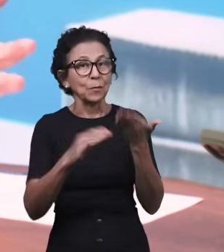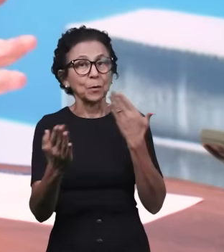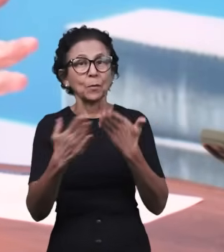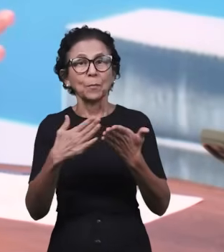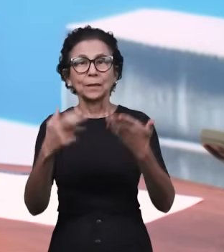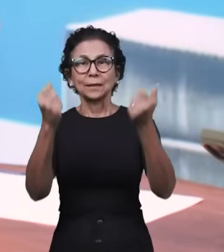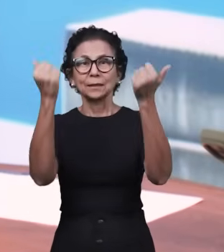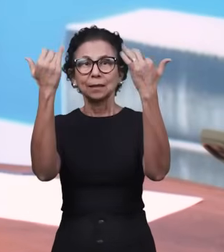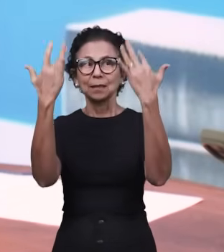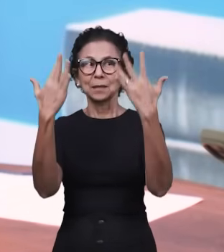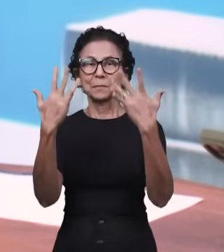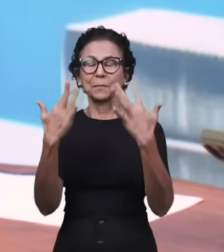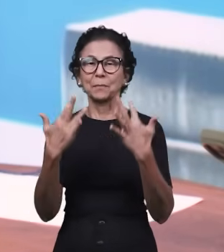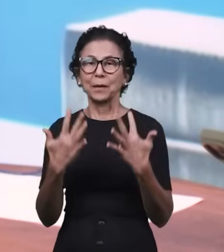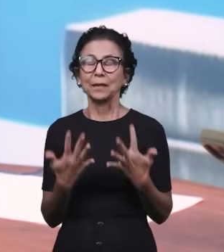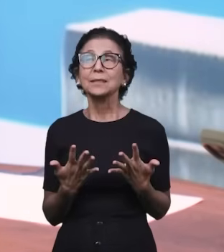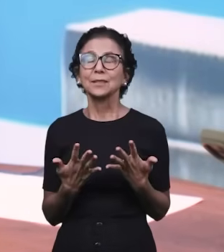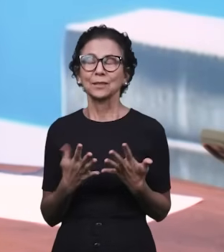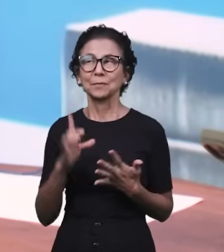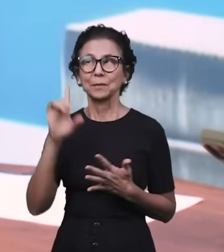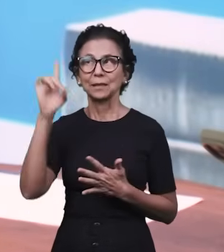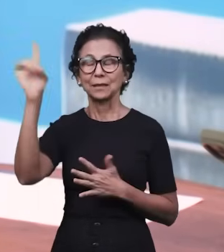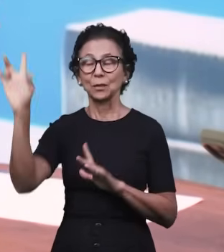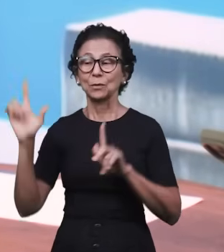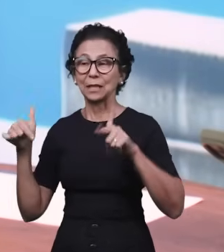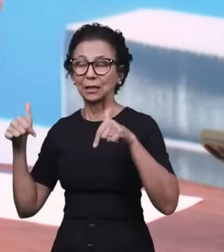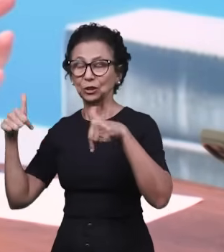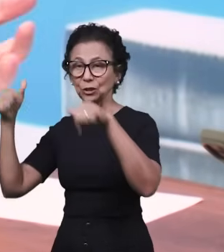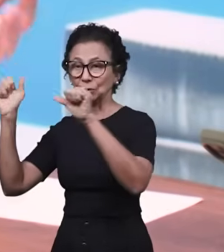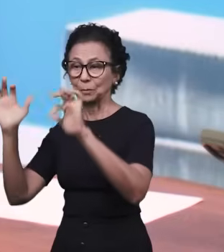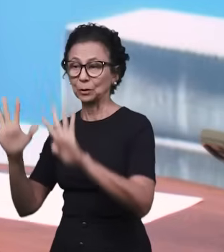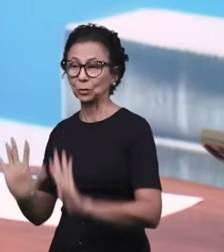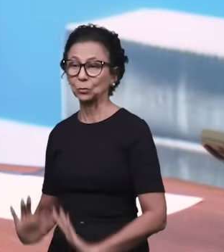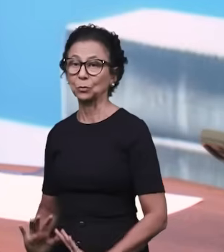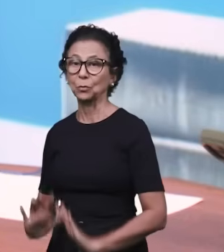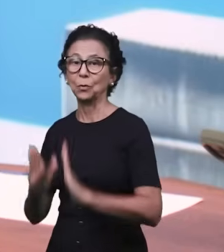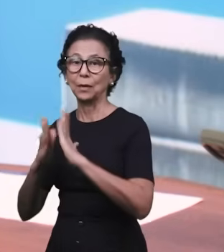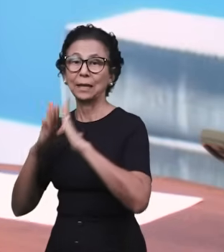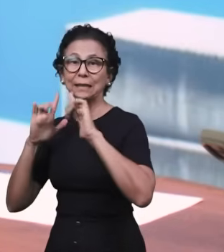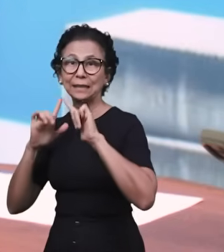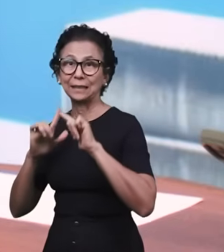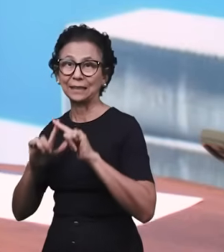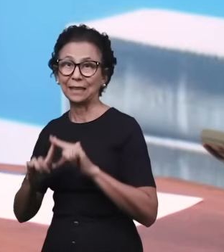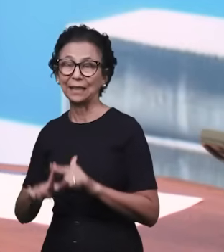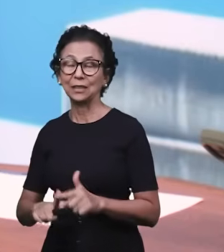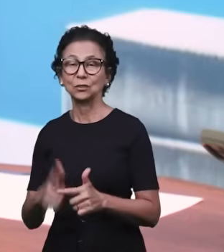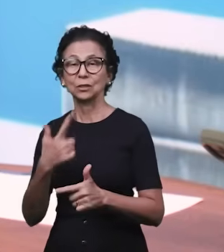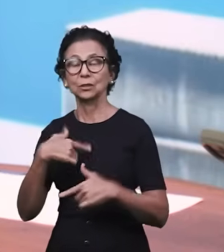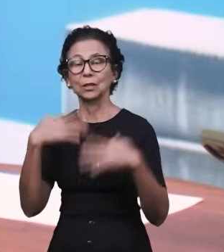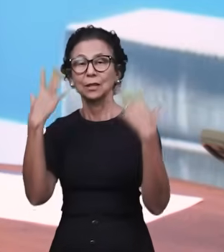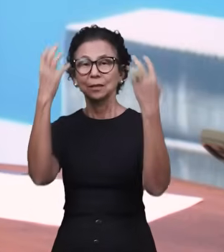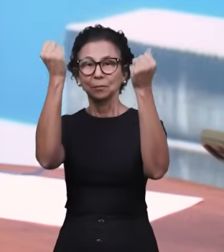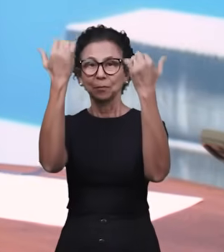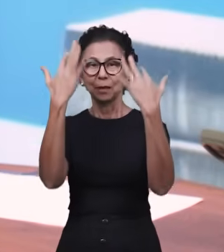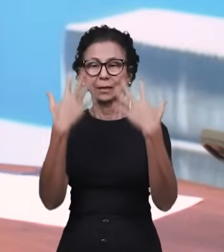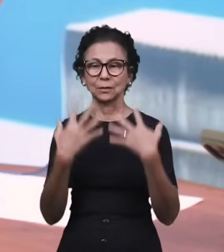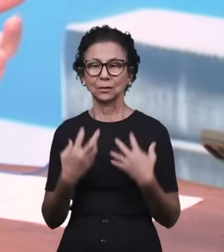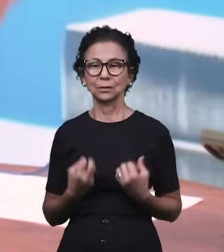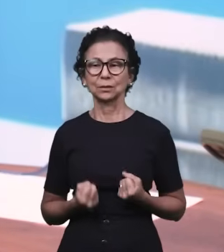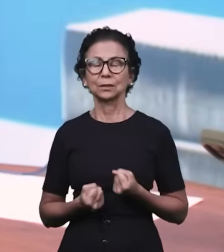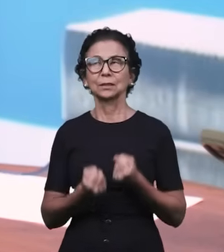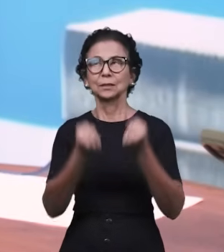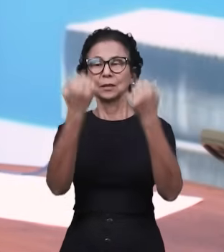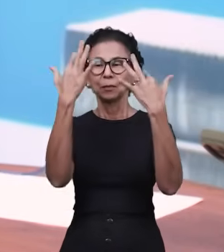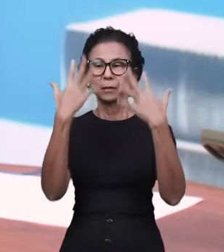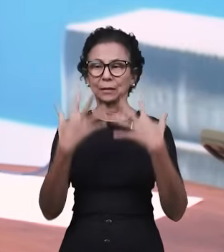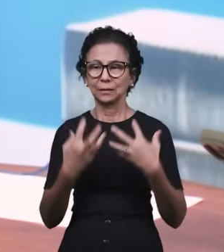Senhor operou no meio da igreja, e a igreja está satisfeita e nós colhemos as bênçãos. Vamos colocar o sobejo ali, é o que sobrou,